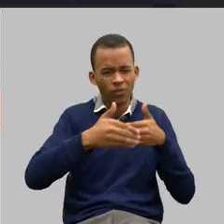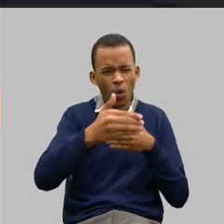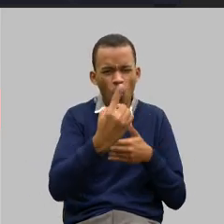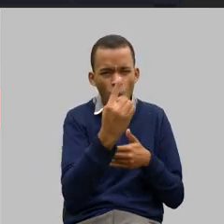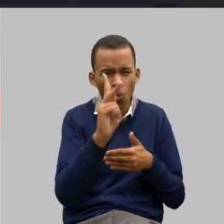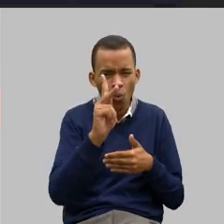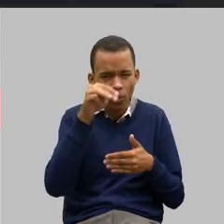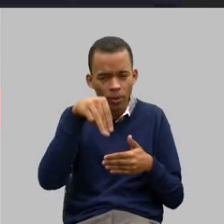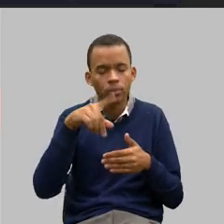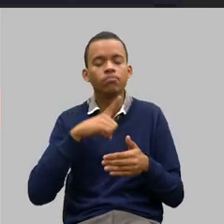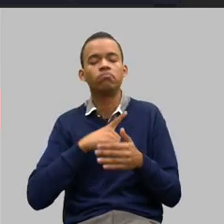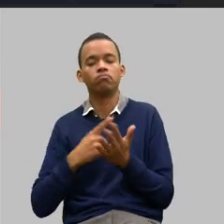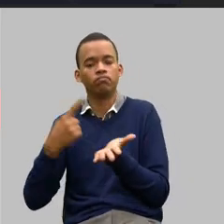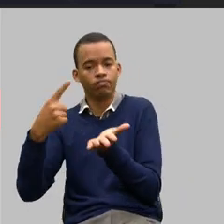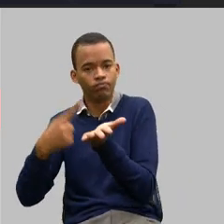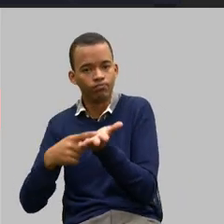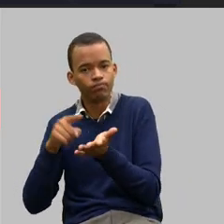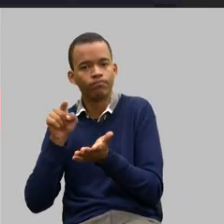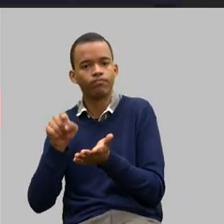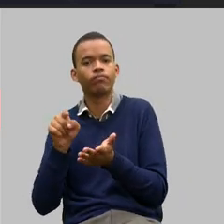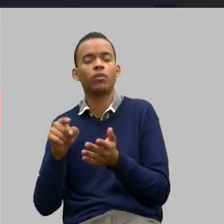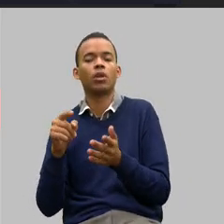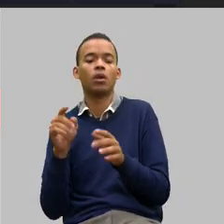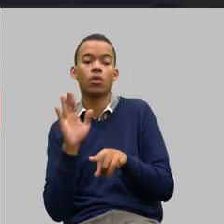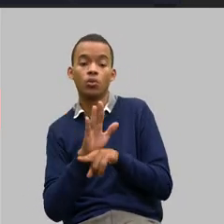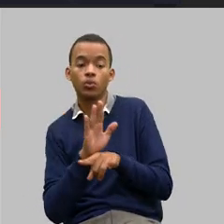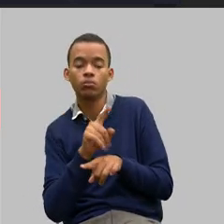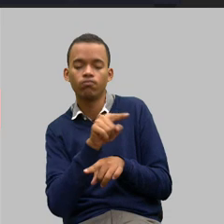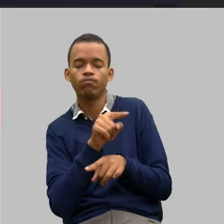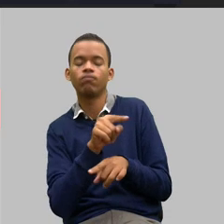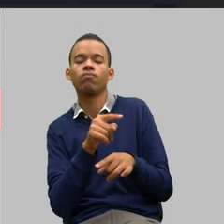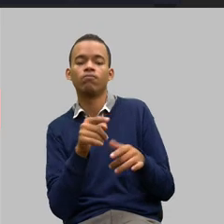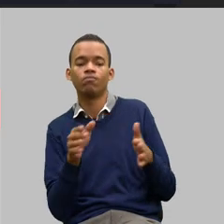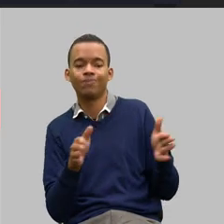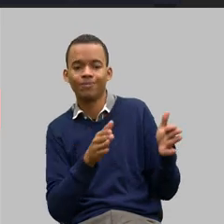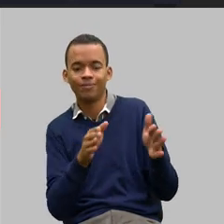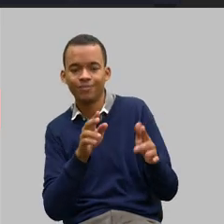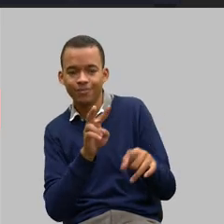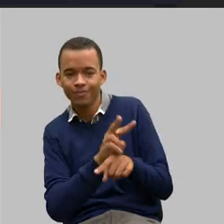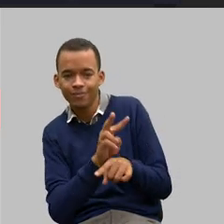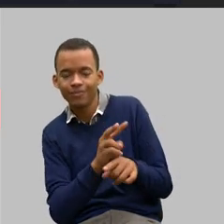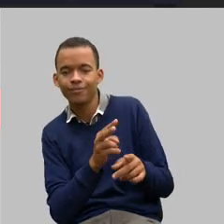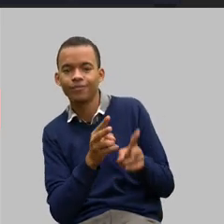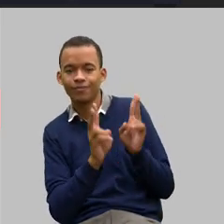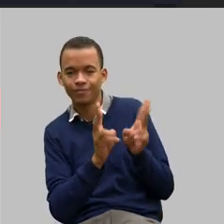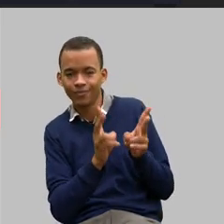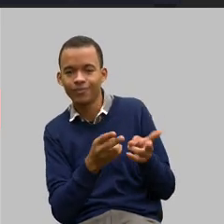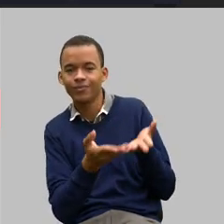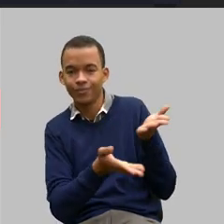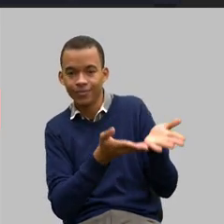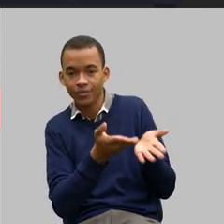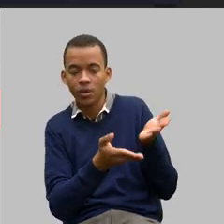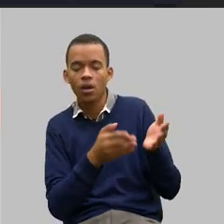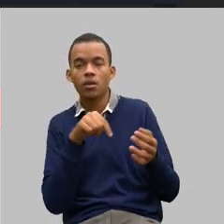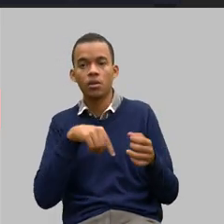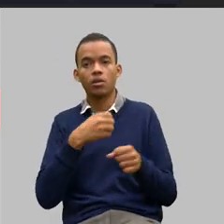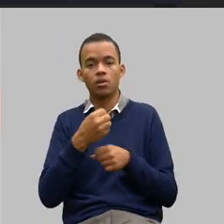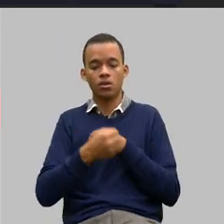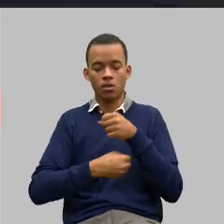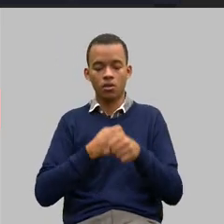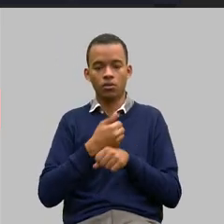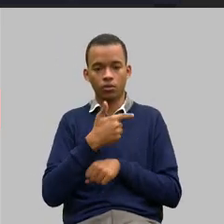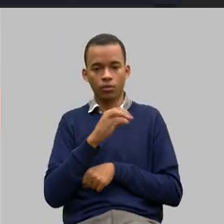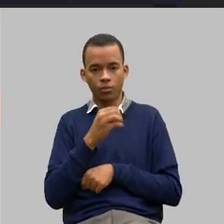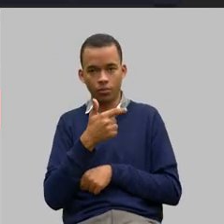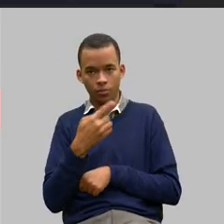para que de fato a gente consiga né ter contratos de conservação robustos a nossa meta para esse ano de 24 é migrar mais 10